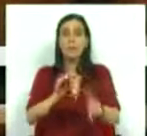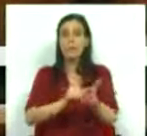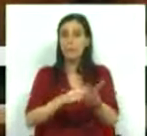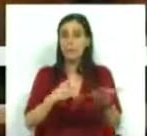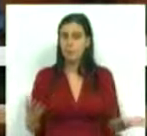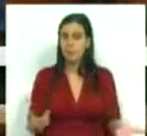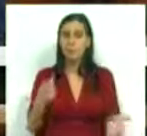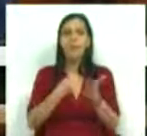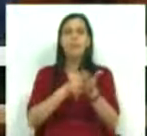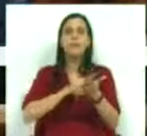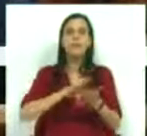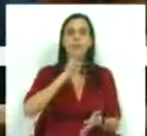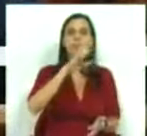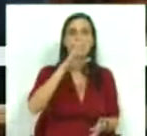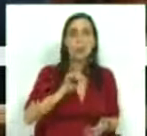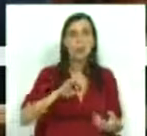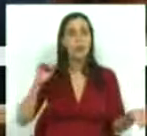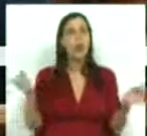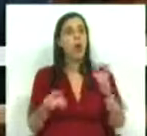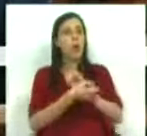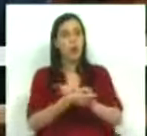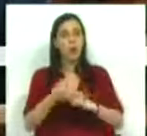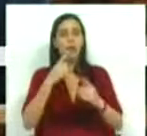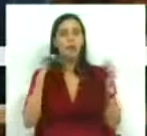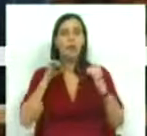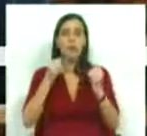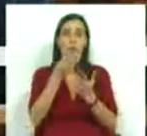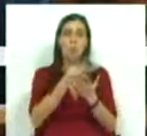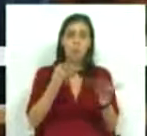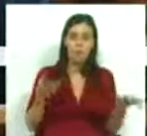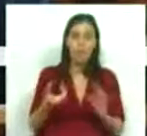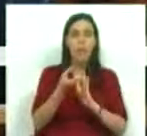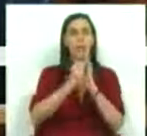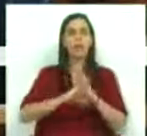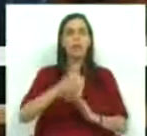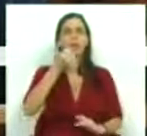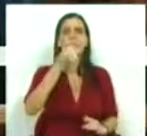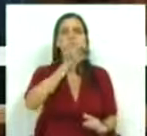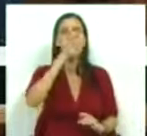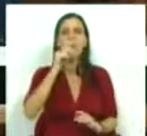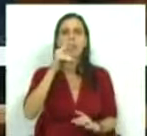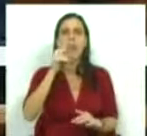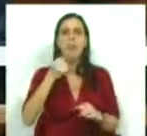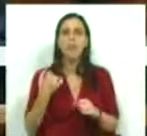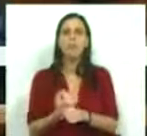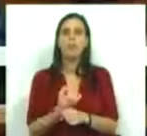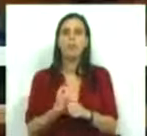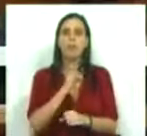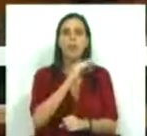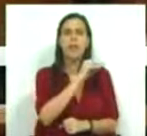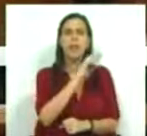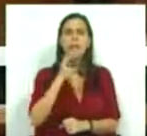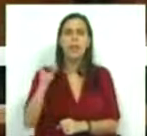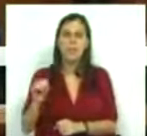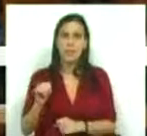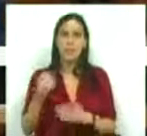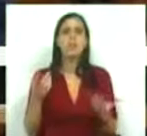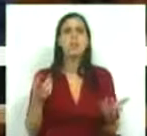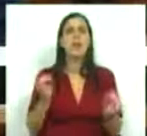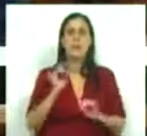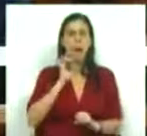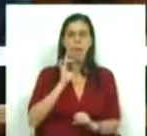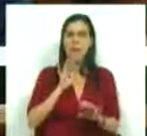desfavorecidos? Isenção de IRS, ao contrário do que estava no memorando, e devolução de 50% do IVA nas obras das IPSS,